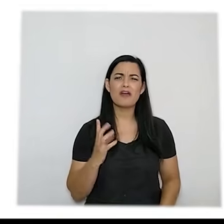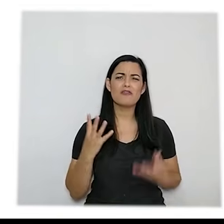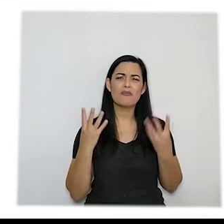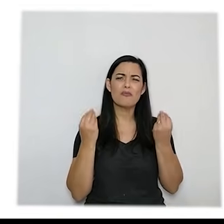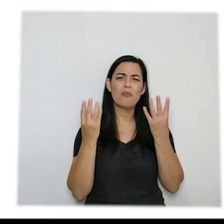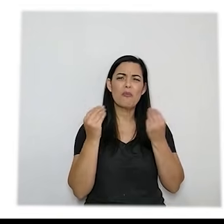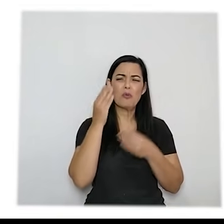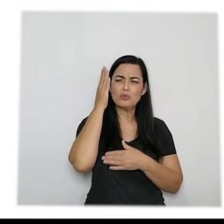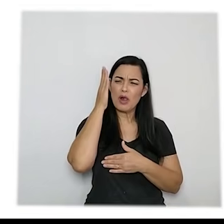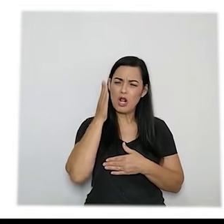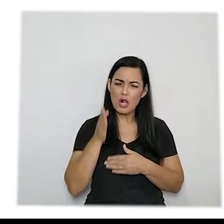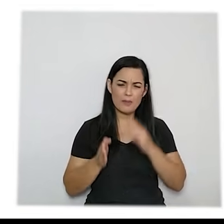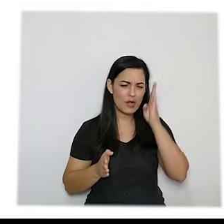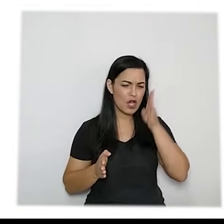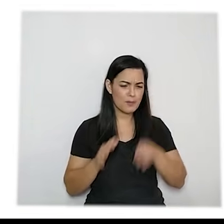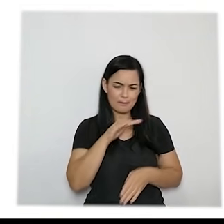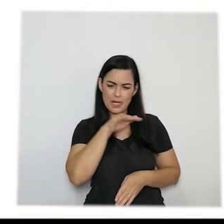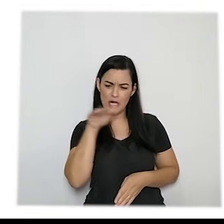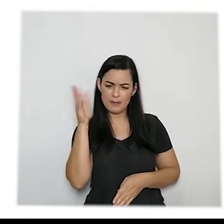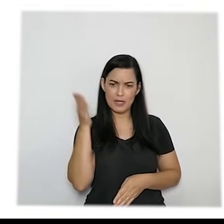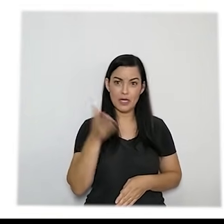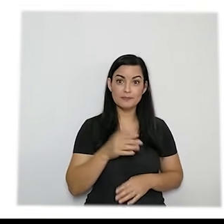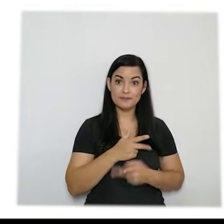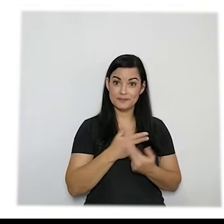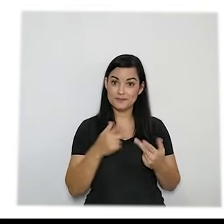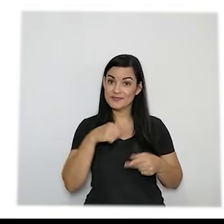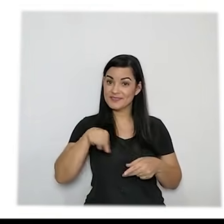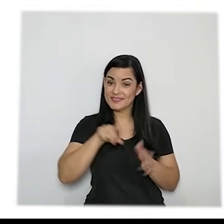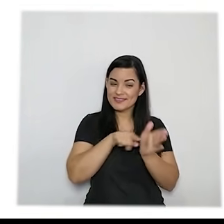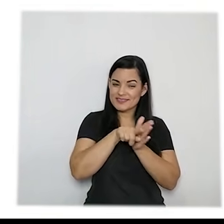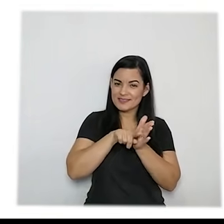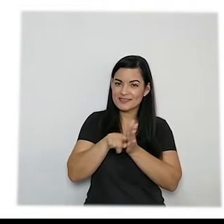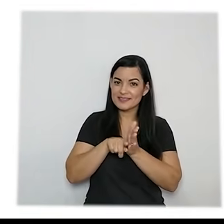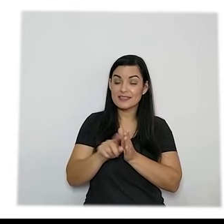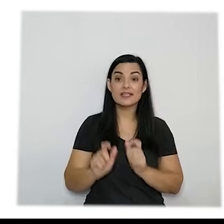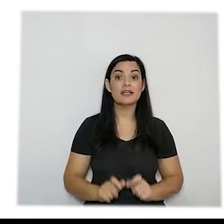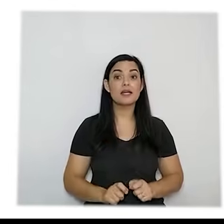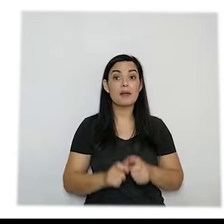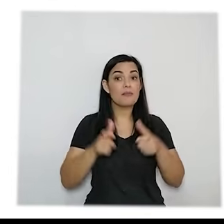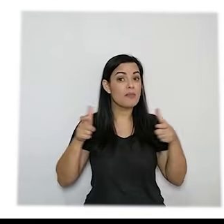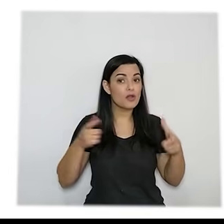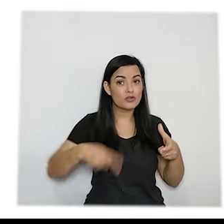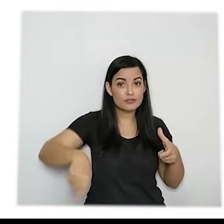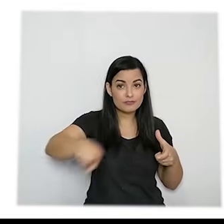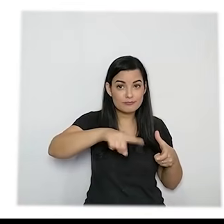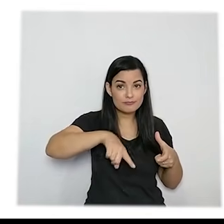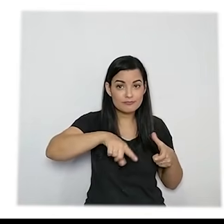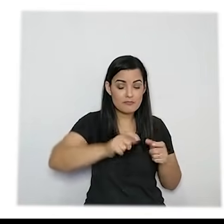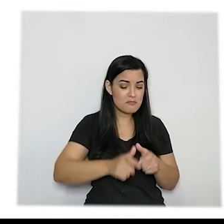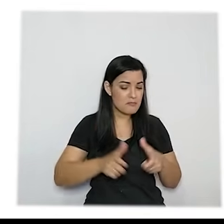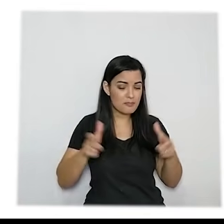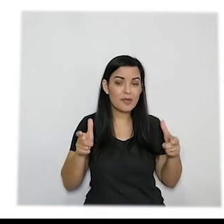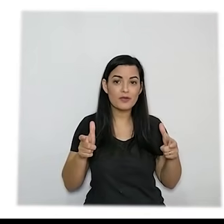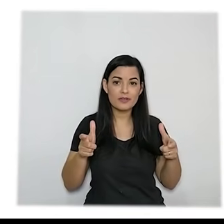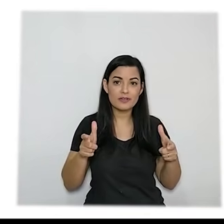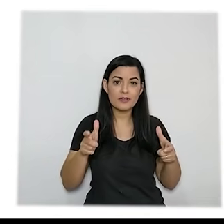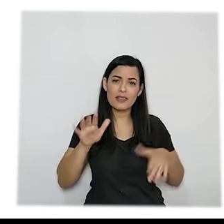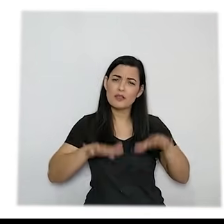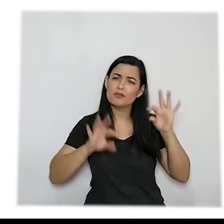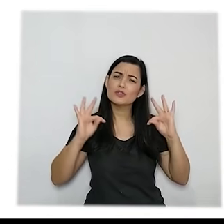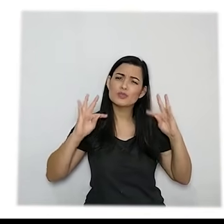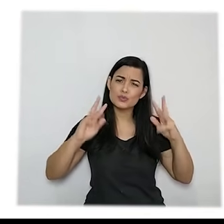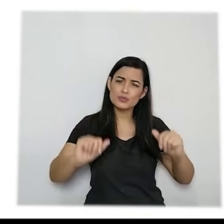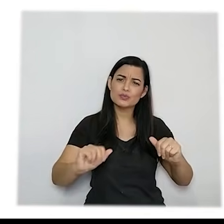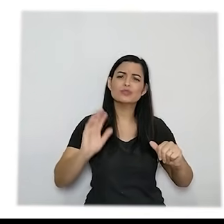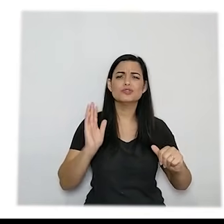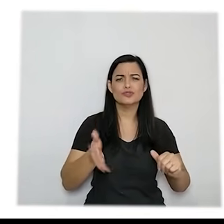palavrinhas para que vocês possam investigar. A maioria de vocês, se não todos vocês,